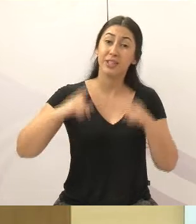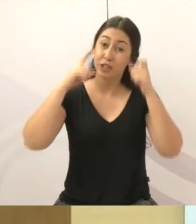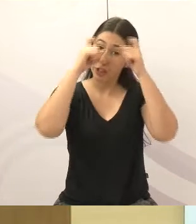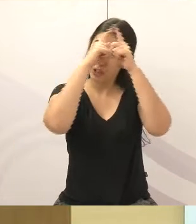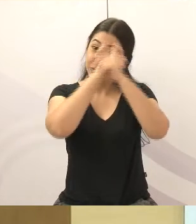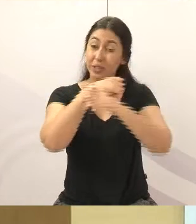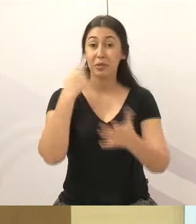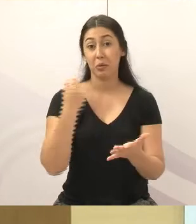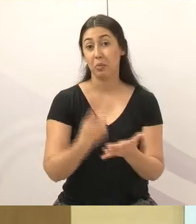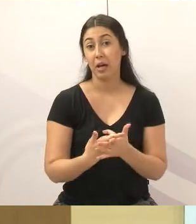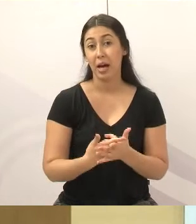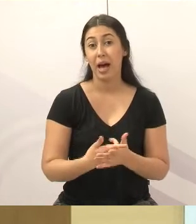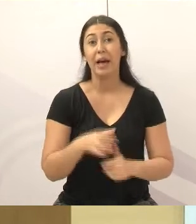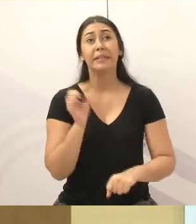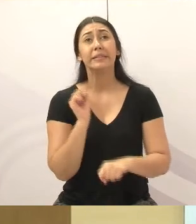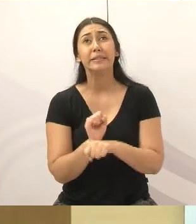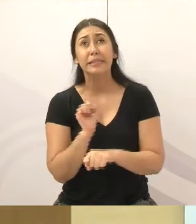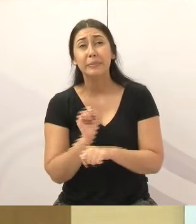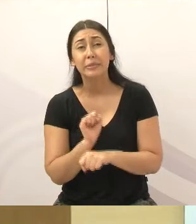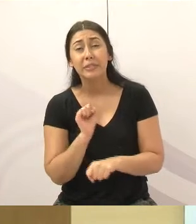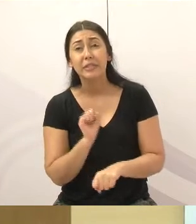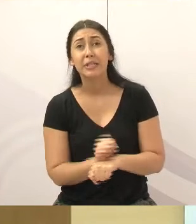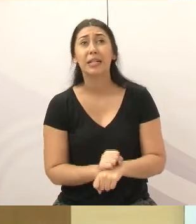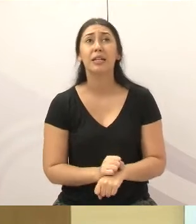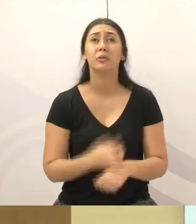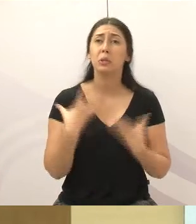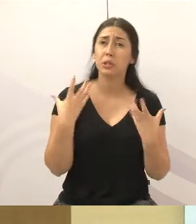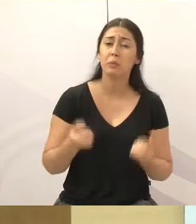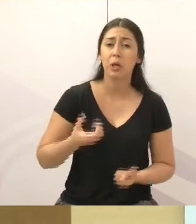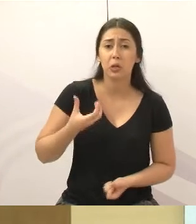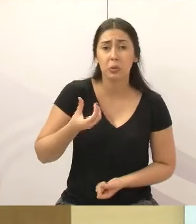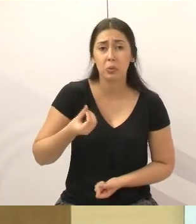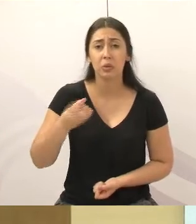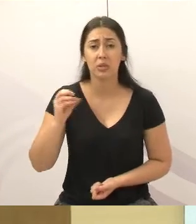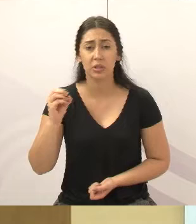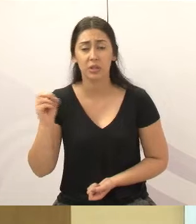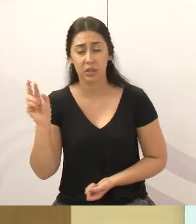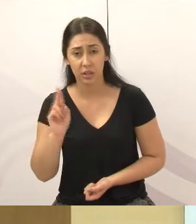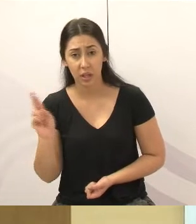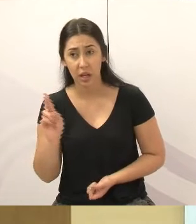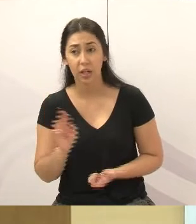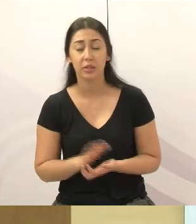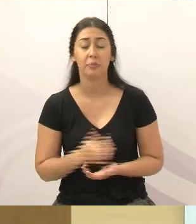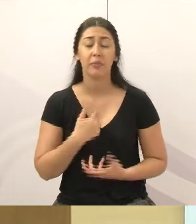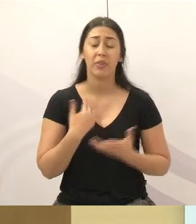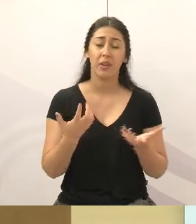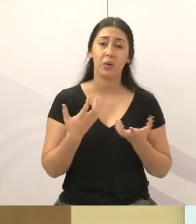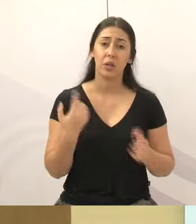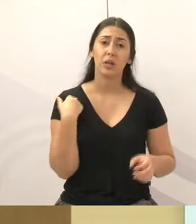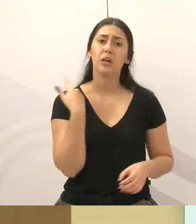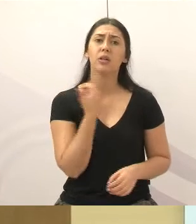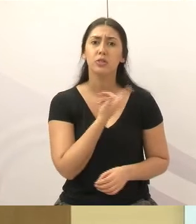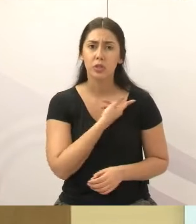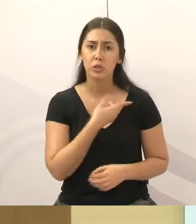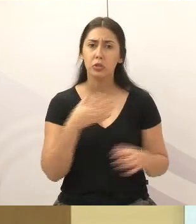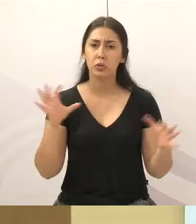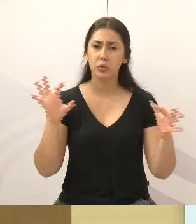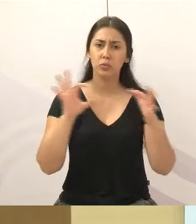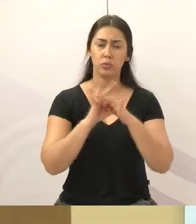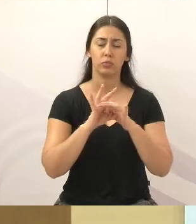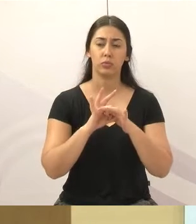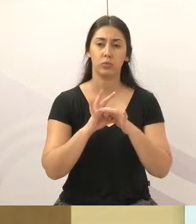fez o cadastro, não passou, precisa refazer de novo, então é um momento de muita dificuldade. Eu gostaria que todos nós, claro, junto aqui, a